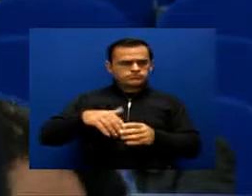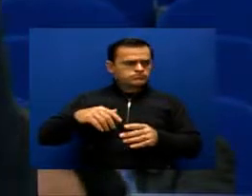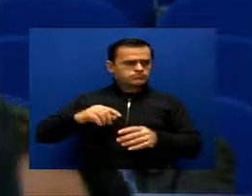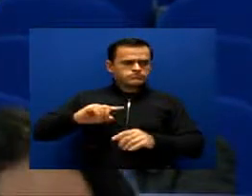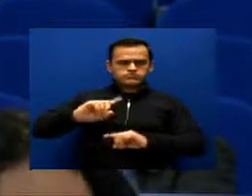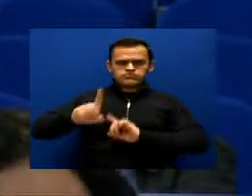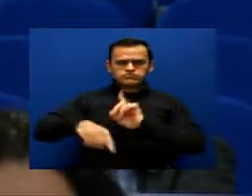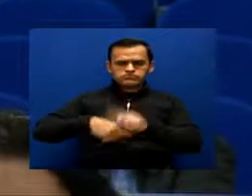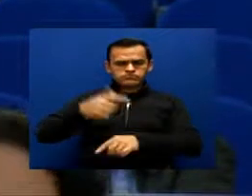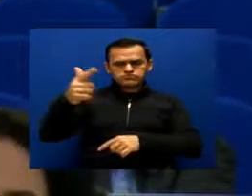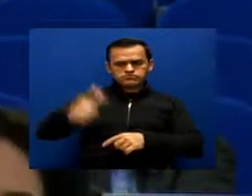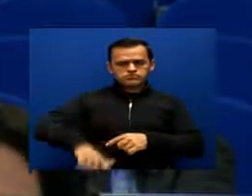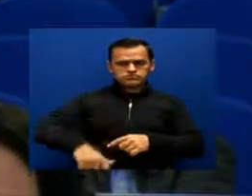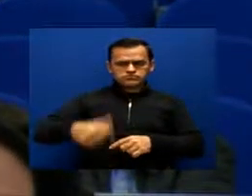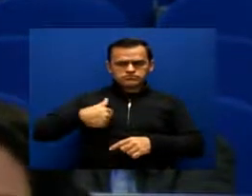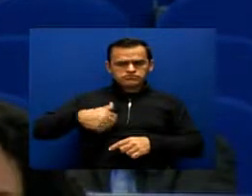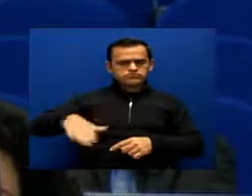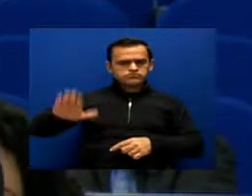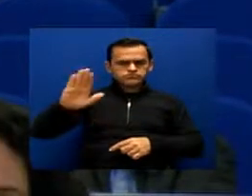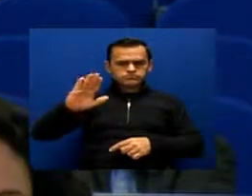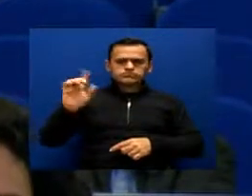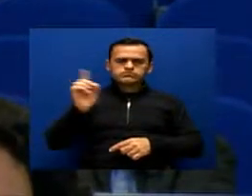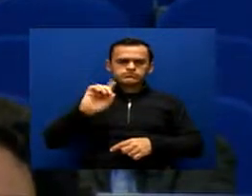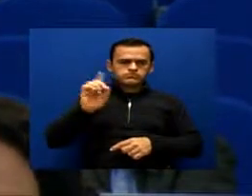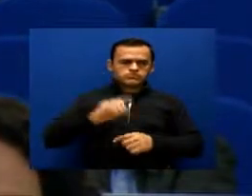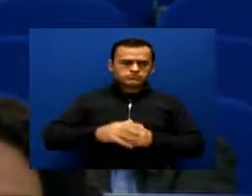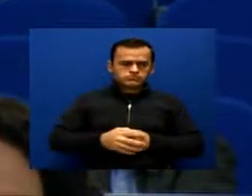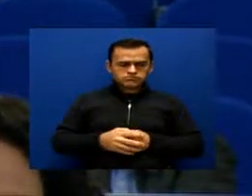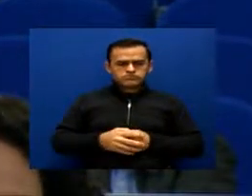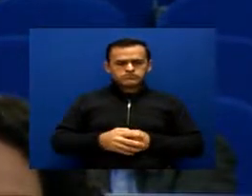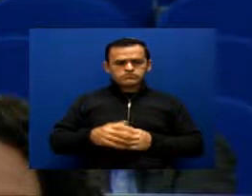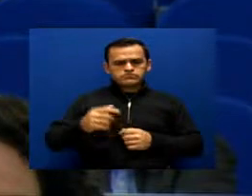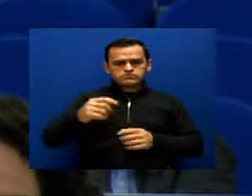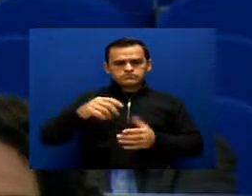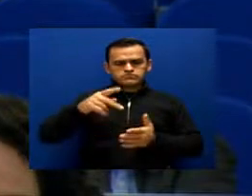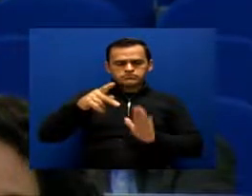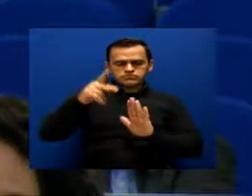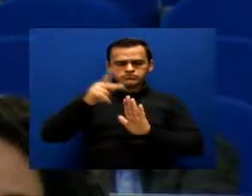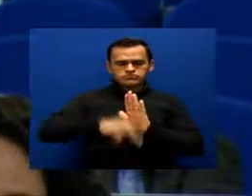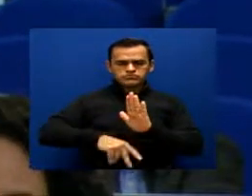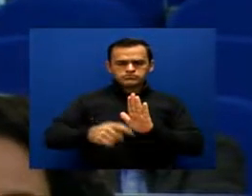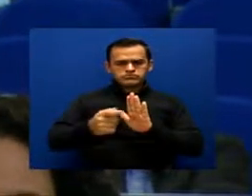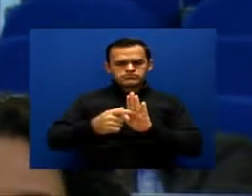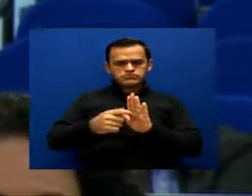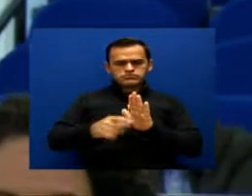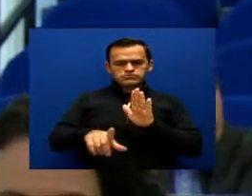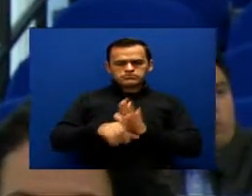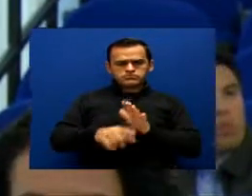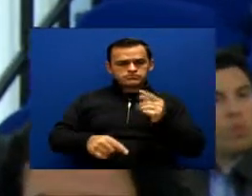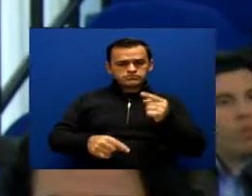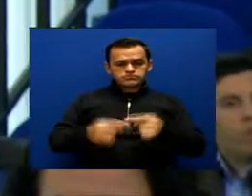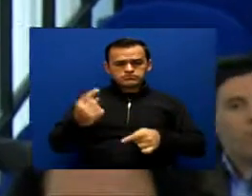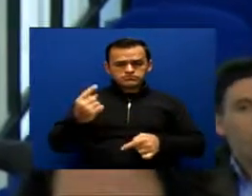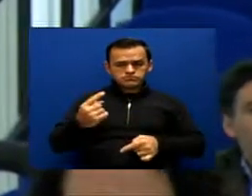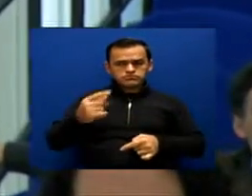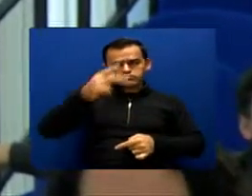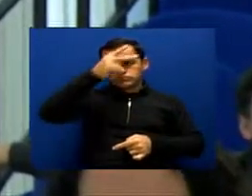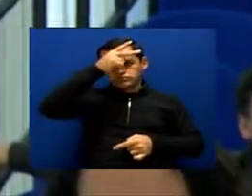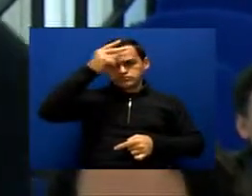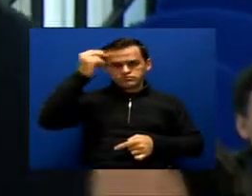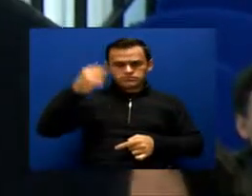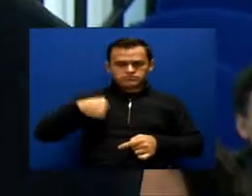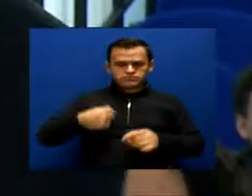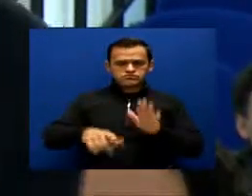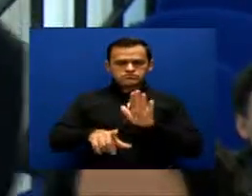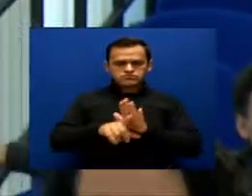eu agradeço. Justamente para ter independência política que eu me posiciono. O projeto é inconstitucional, torço para que parta do prefeito, mas eu